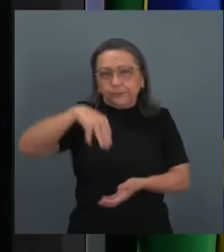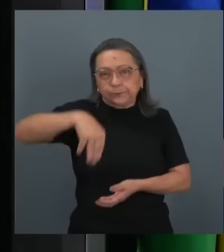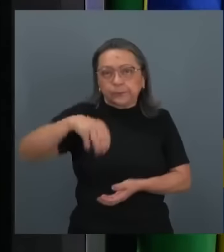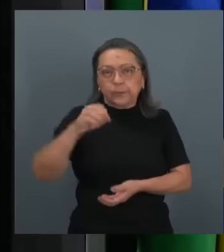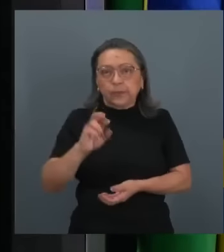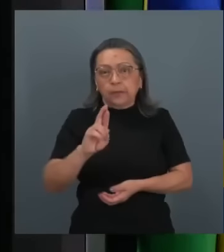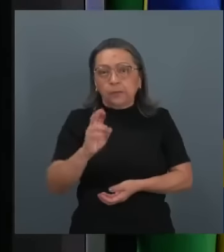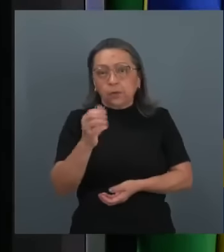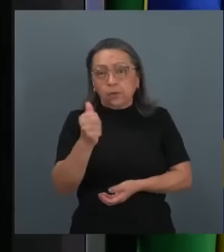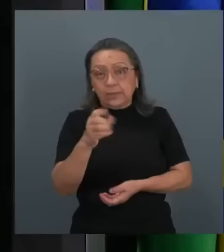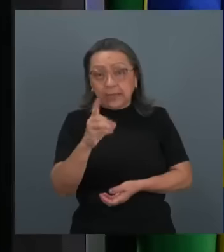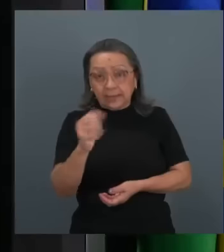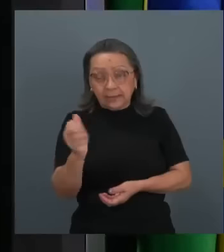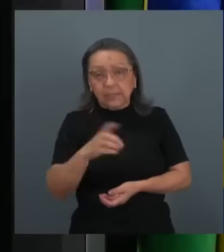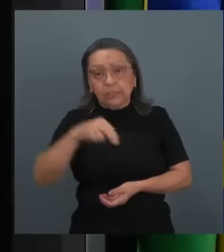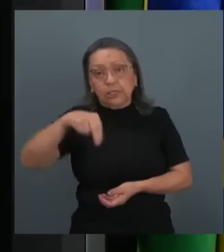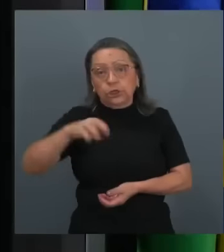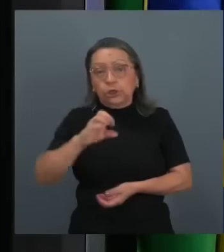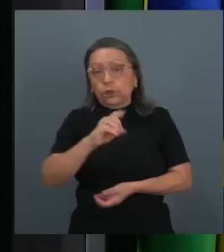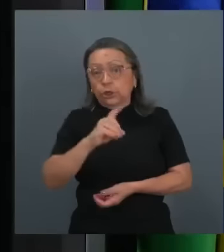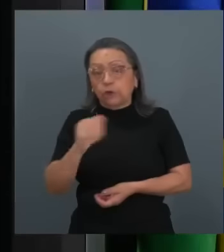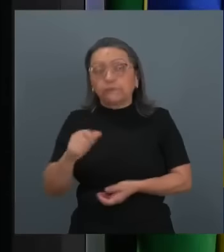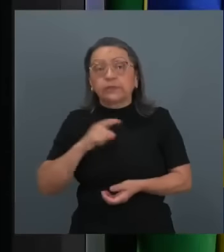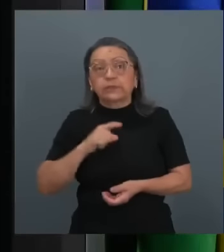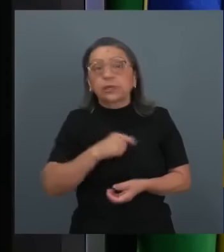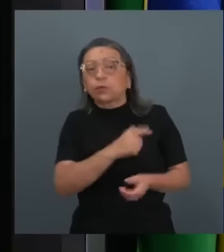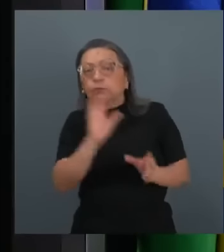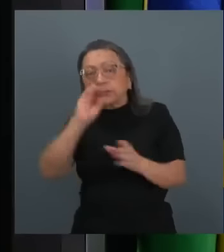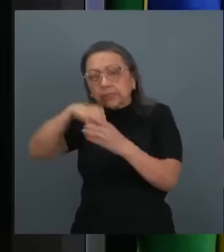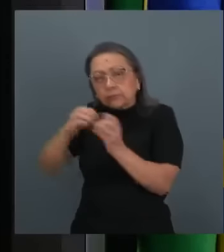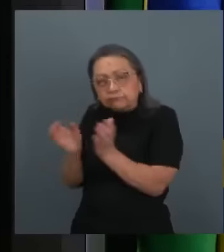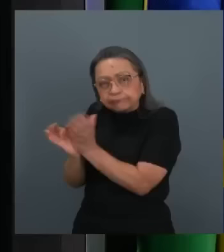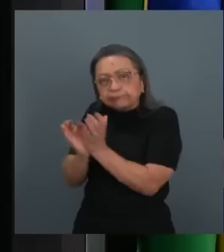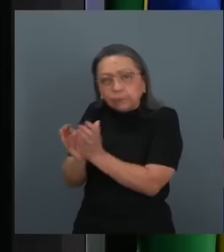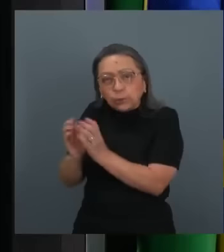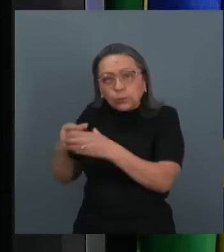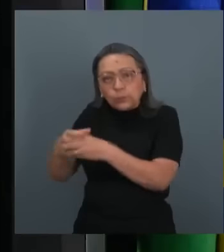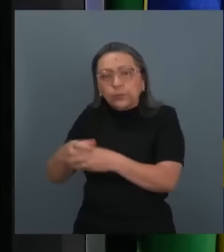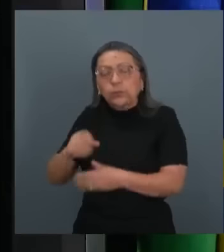tem um distrito inteiro chamado Uiraponga,